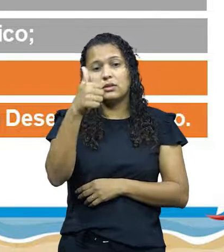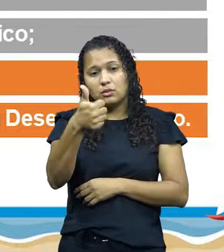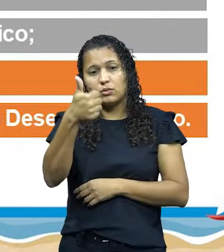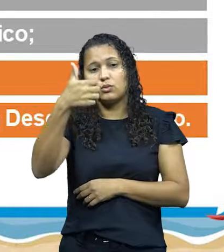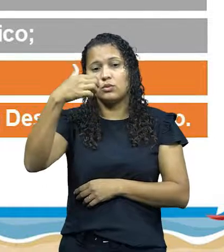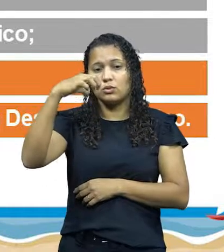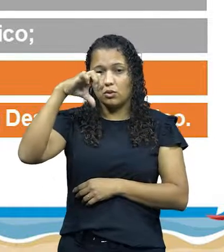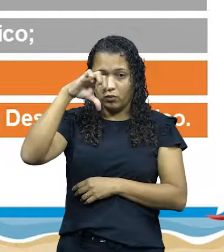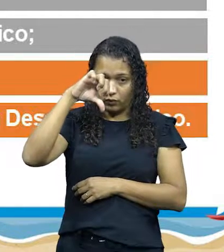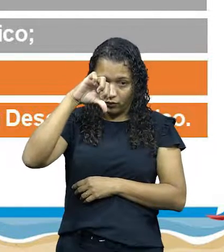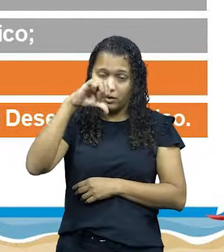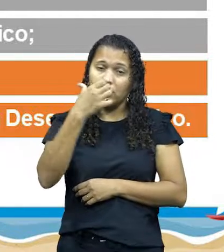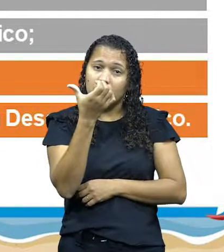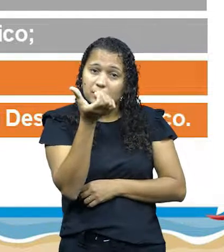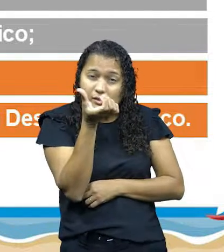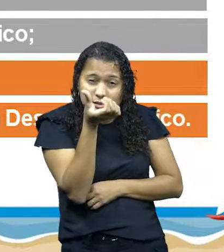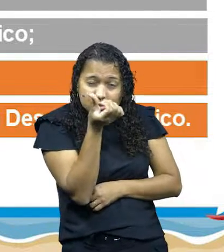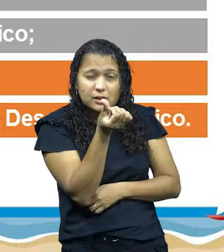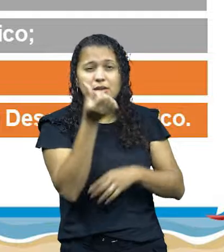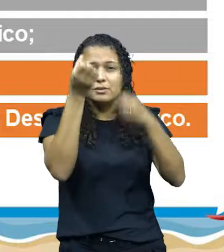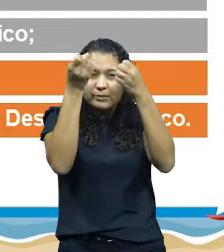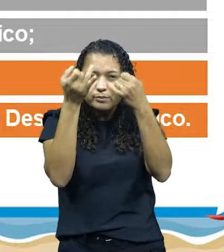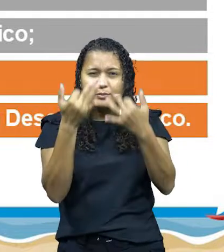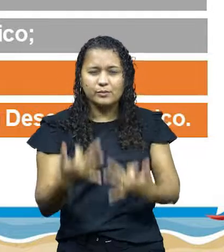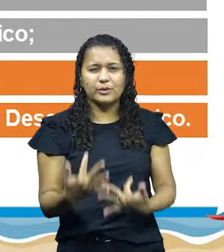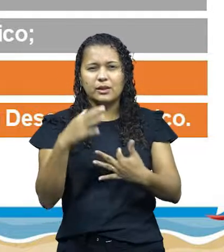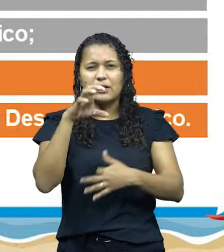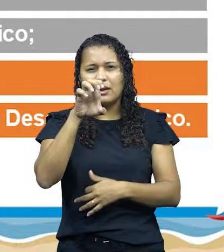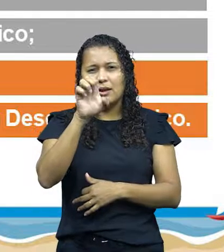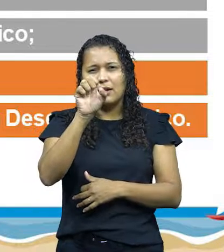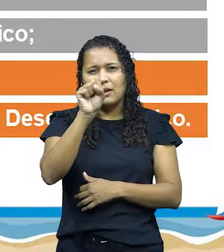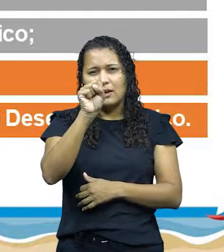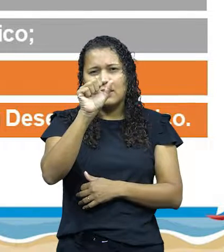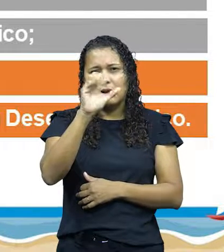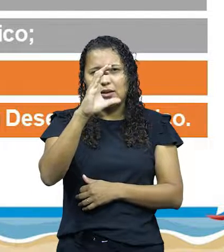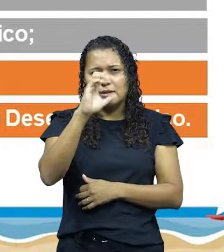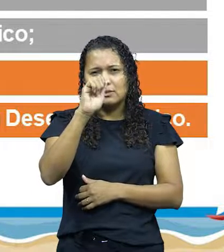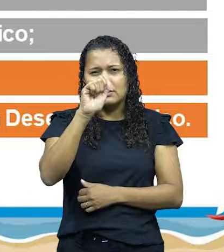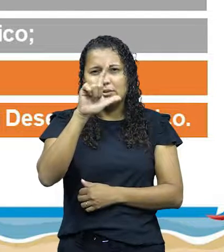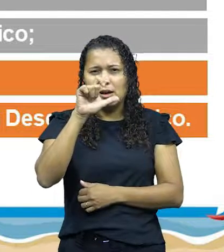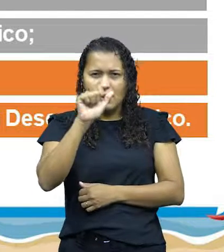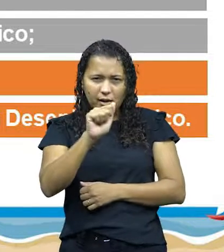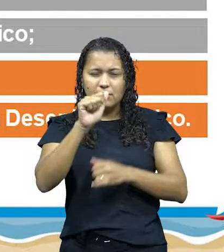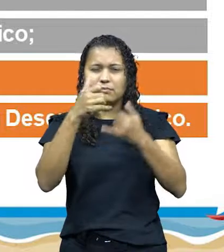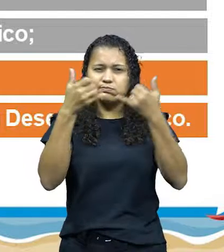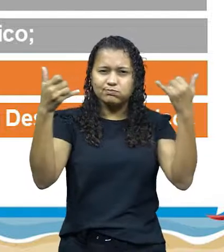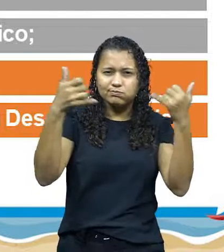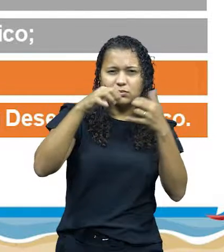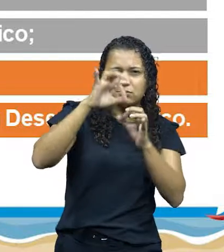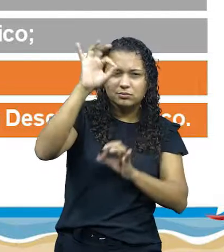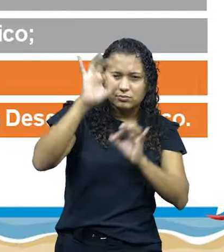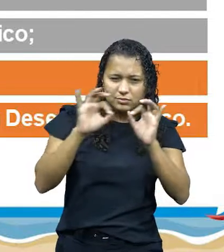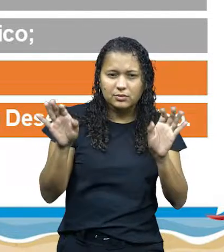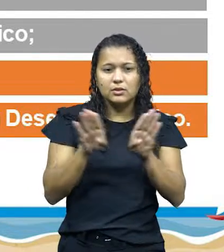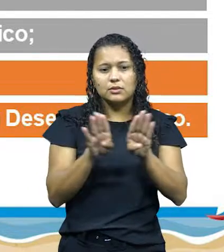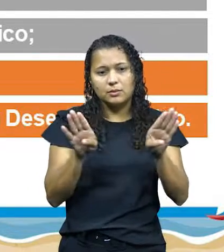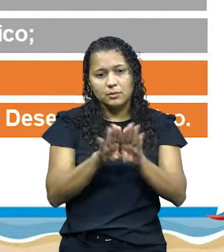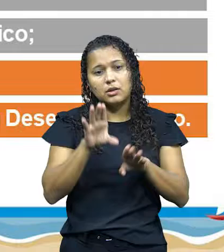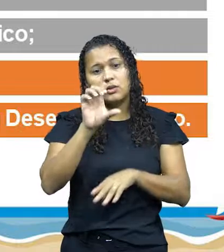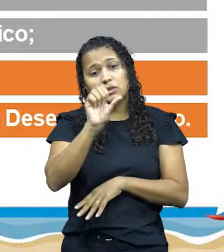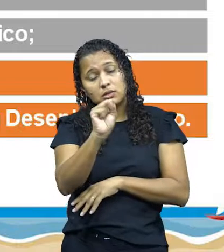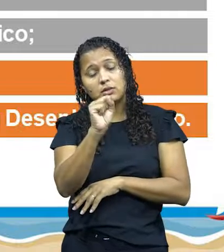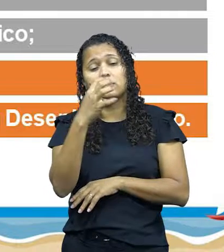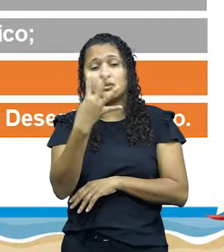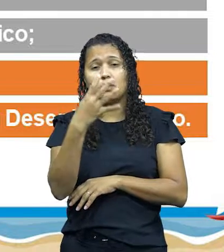8196, que fala sobre o emprego das escalas, né? Aprendemos um pouquinho sobre escalas. E na NBR 8403,